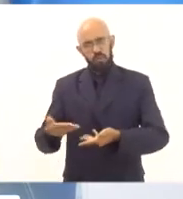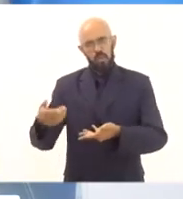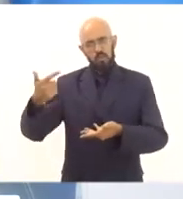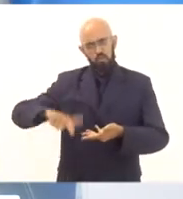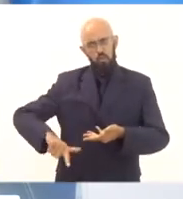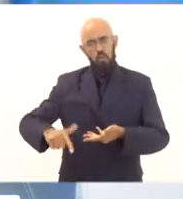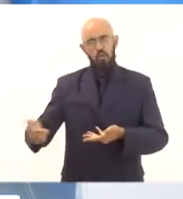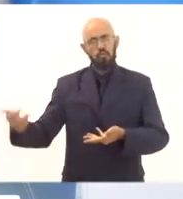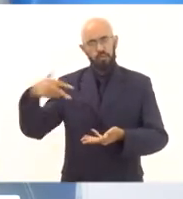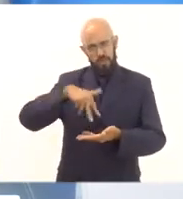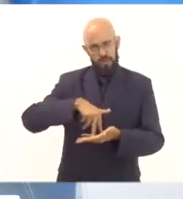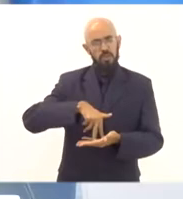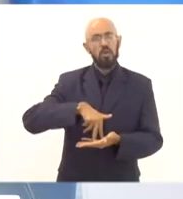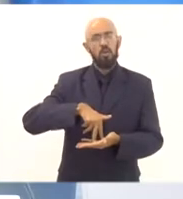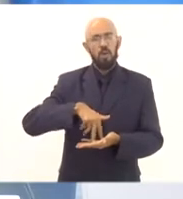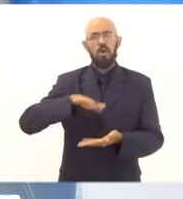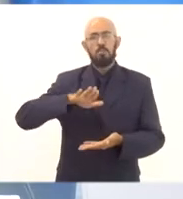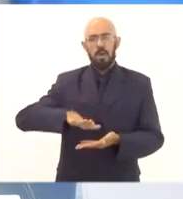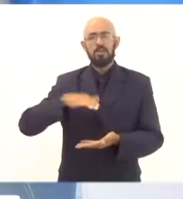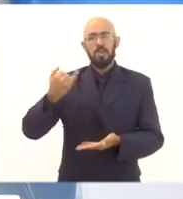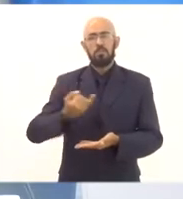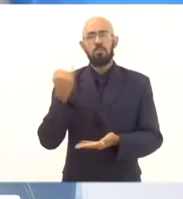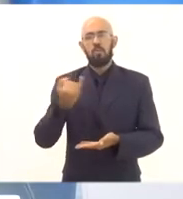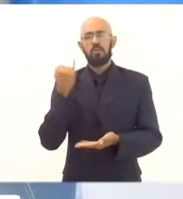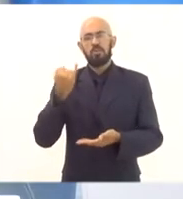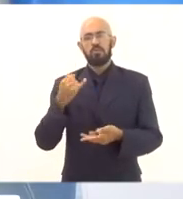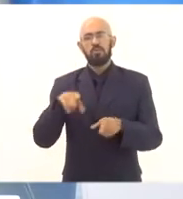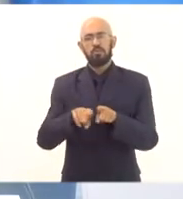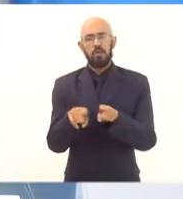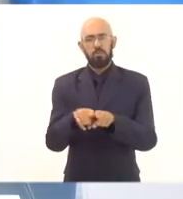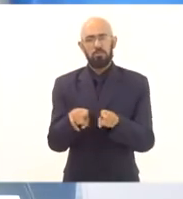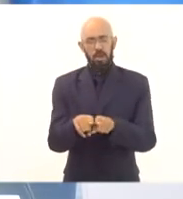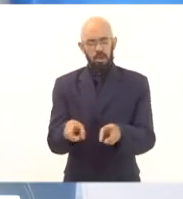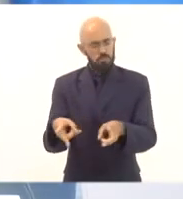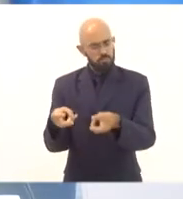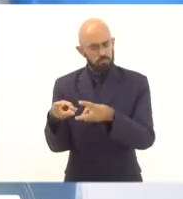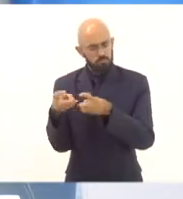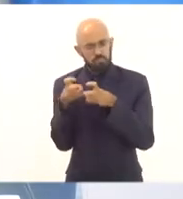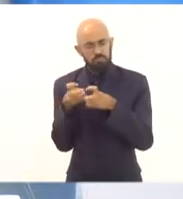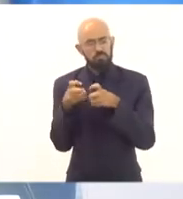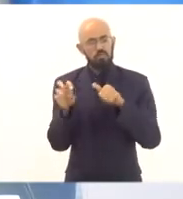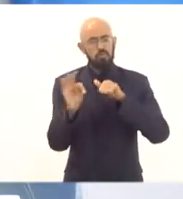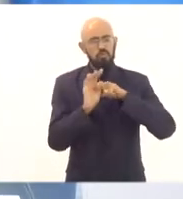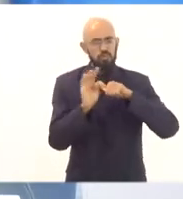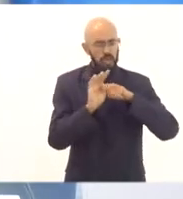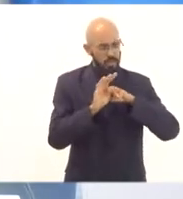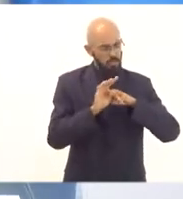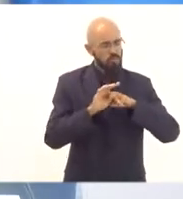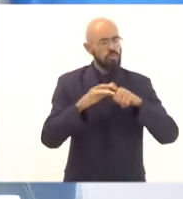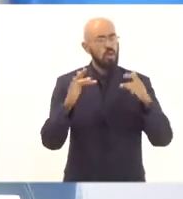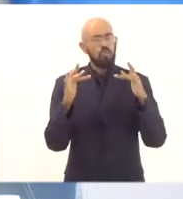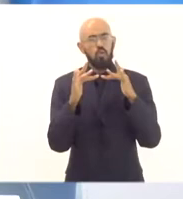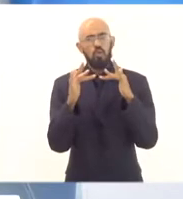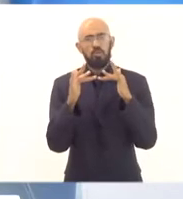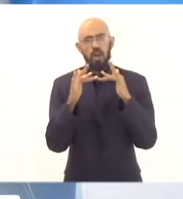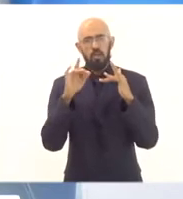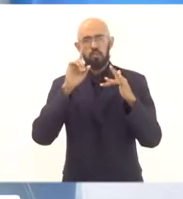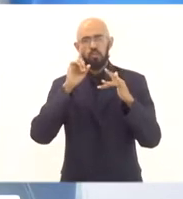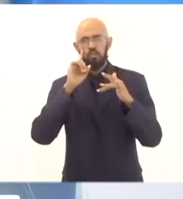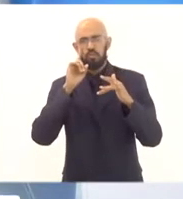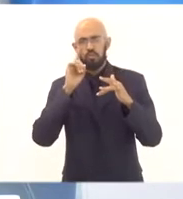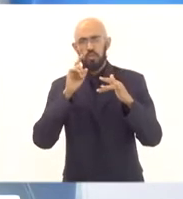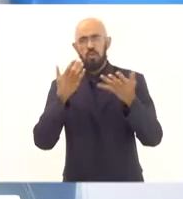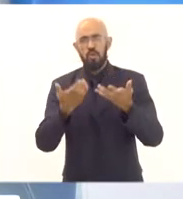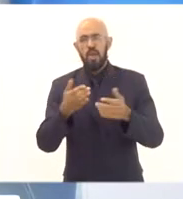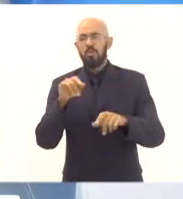mas que seria importante essa escuta dos técnicos que operam programa diariamente para ter um entendimento geral Eu